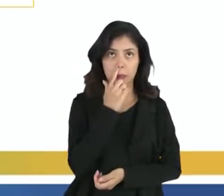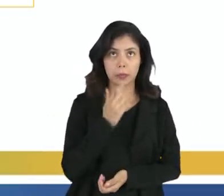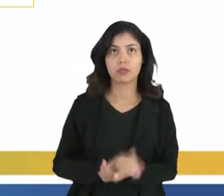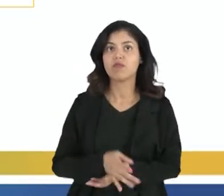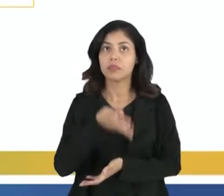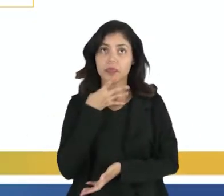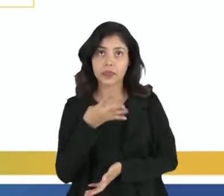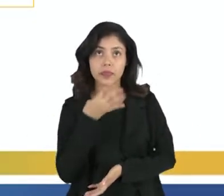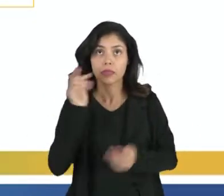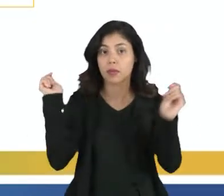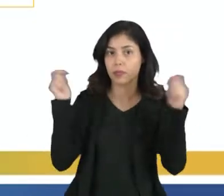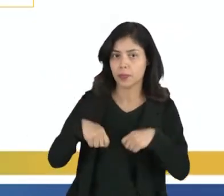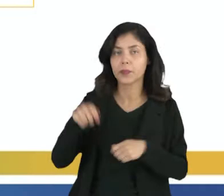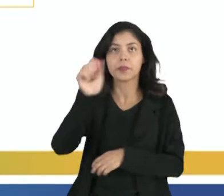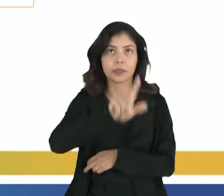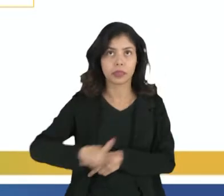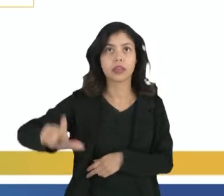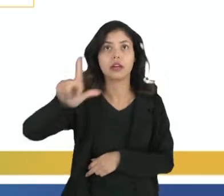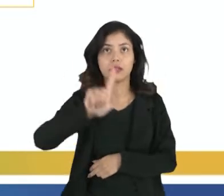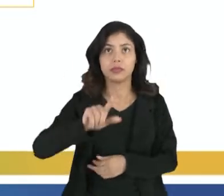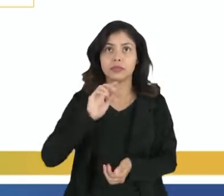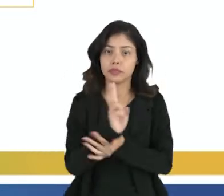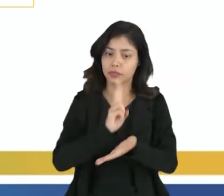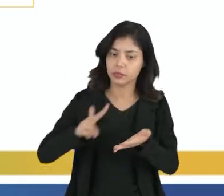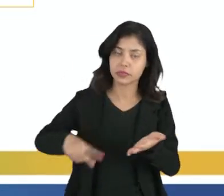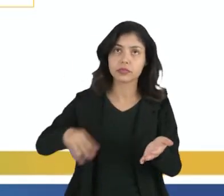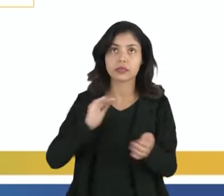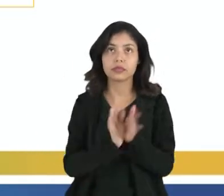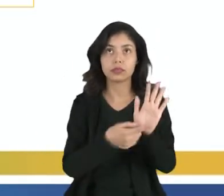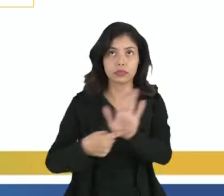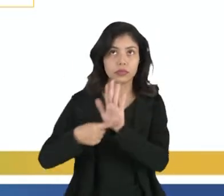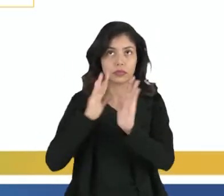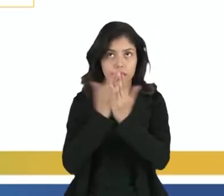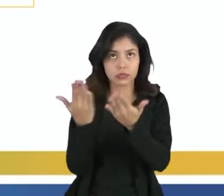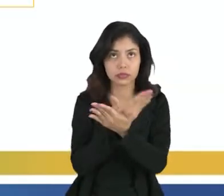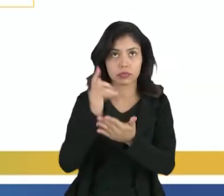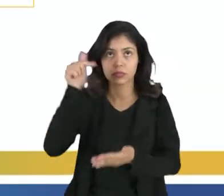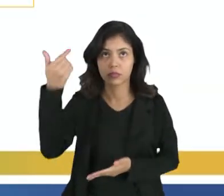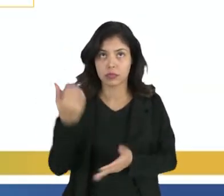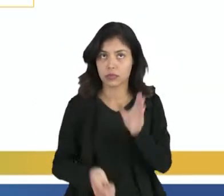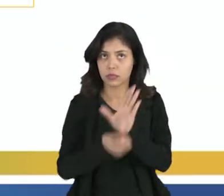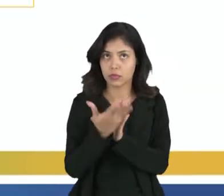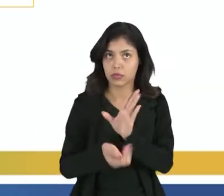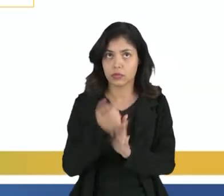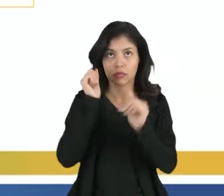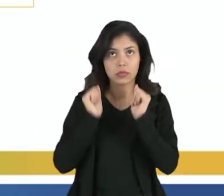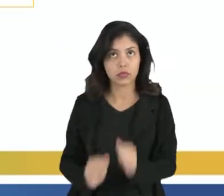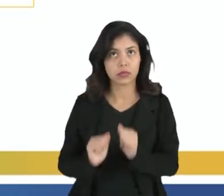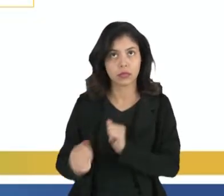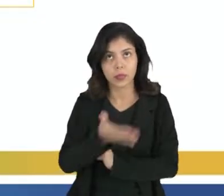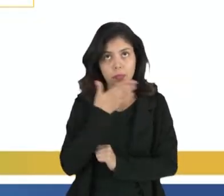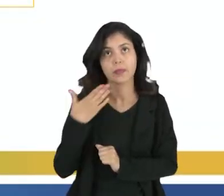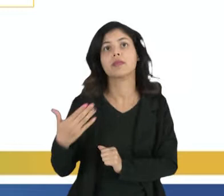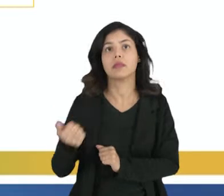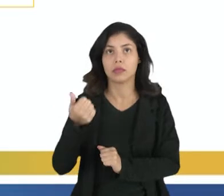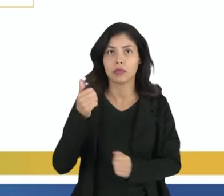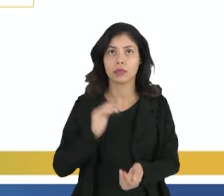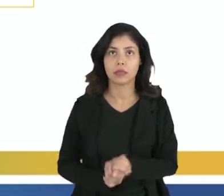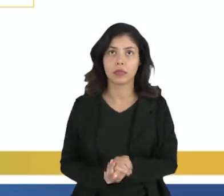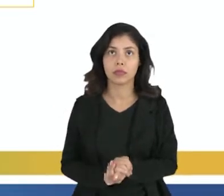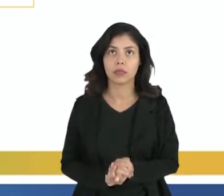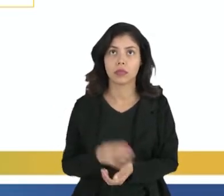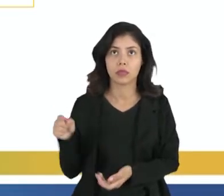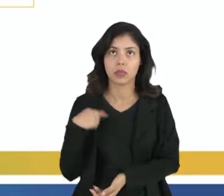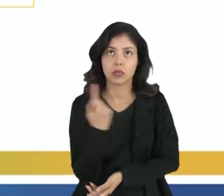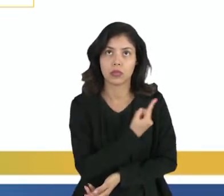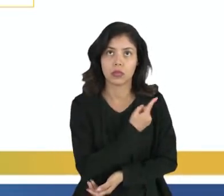literatura. Conhecemos possibilidades de leitura e apreciação de livros e de outras produções que podem